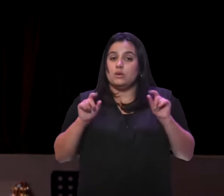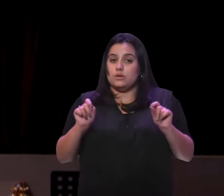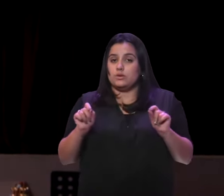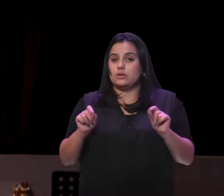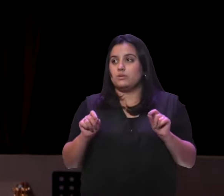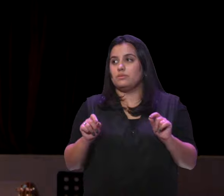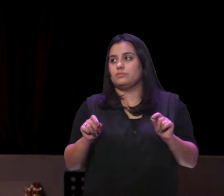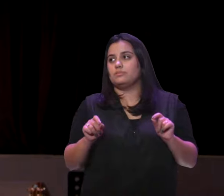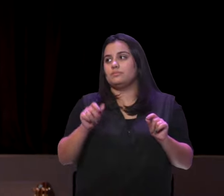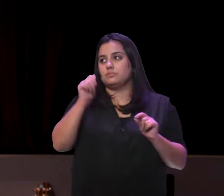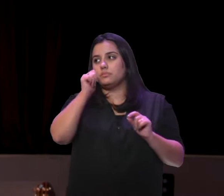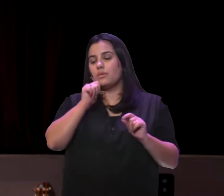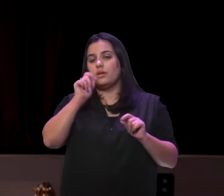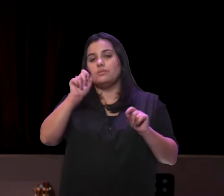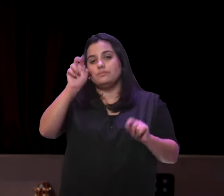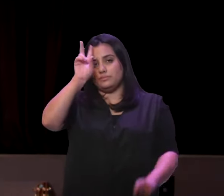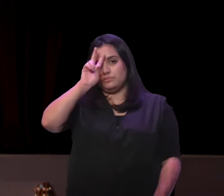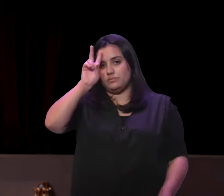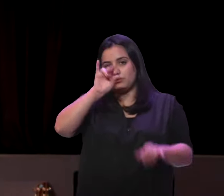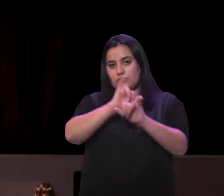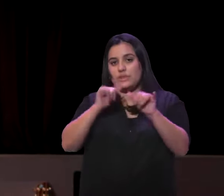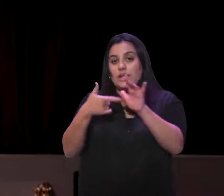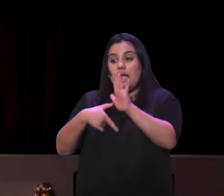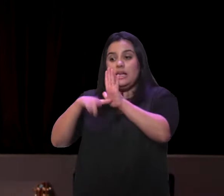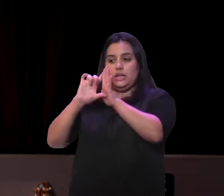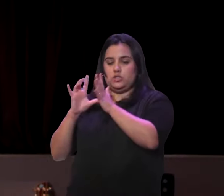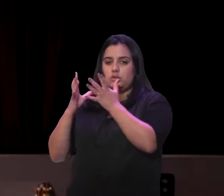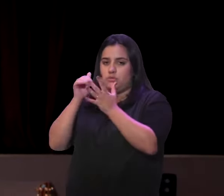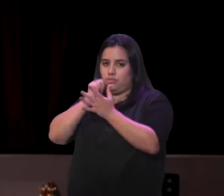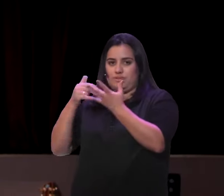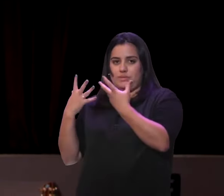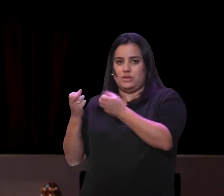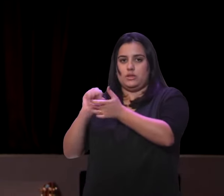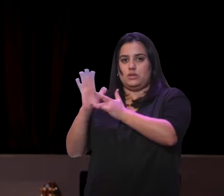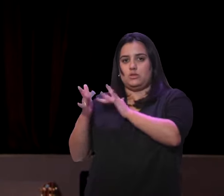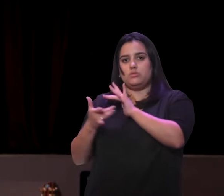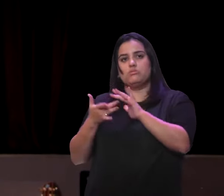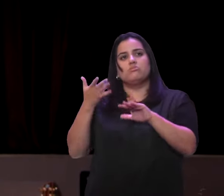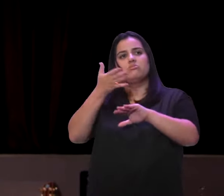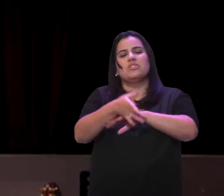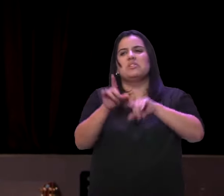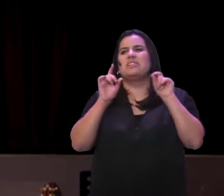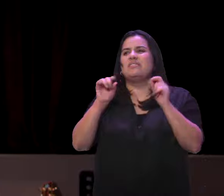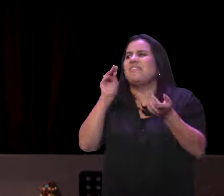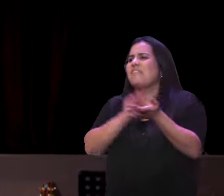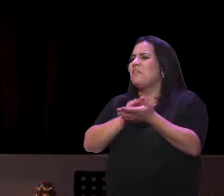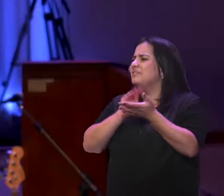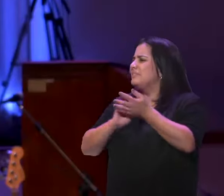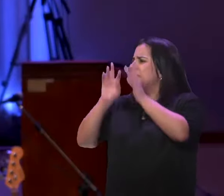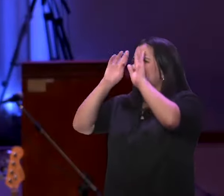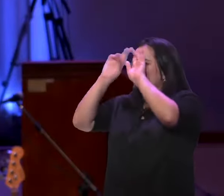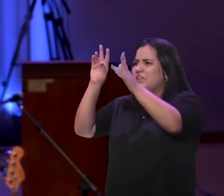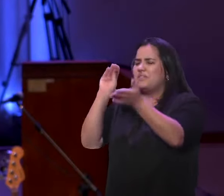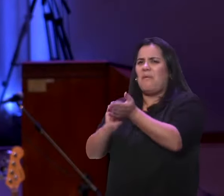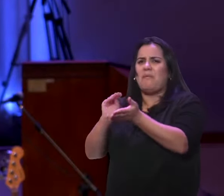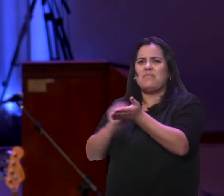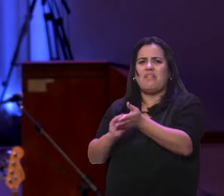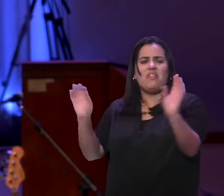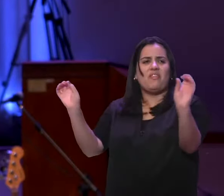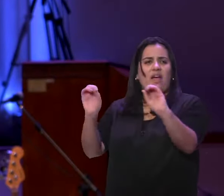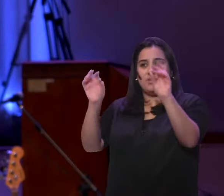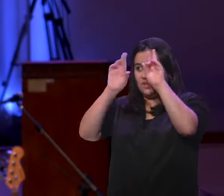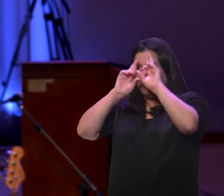contar essa história. Antes dela se converter, ela vinha para este lugar sem reverência nenhuma. Ela falou que